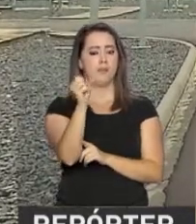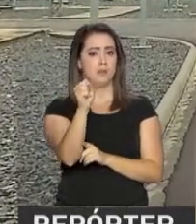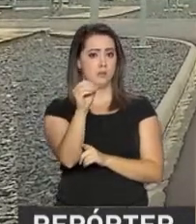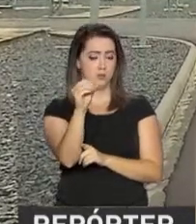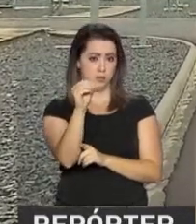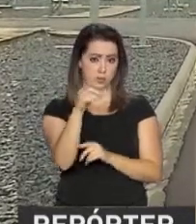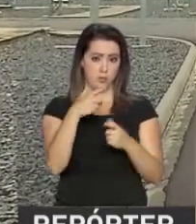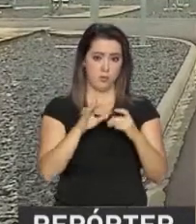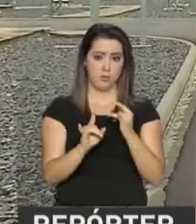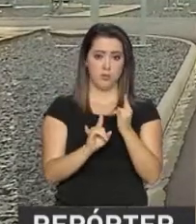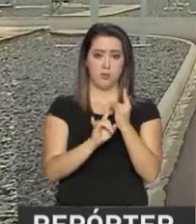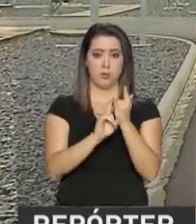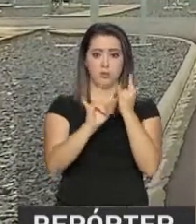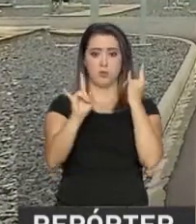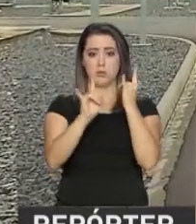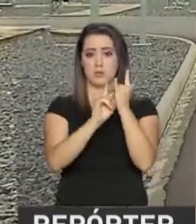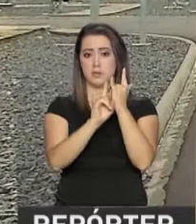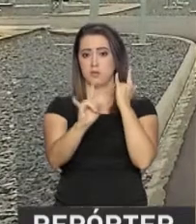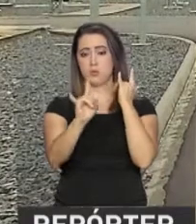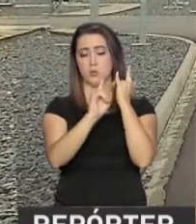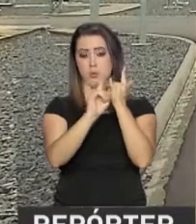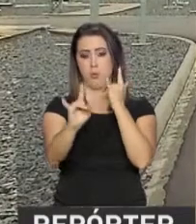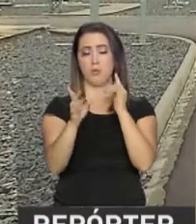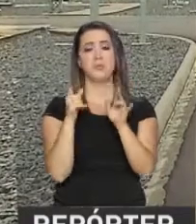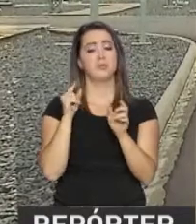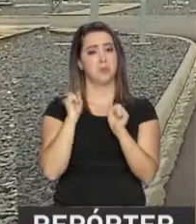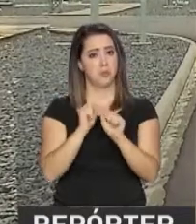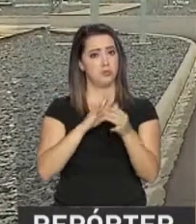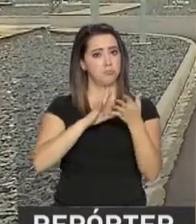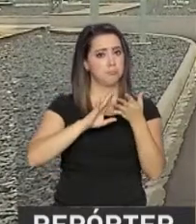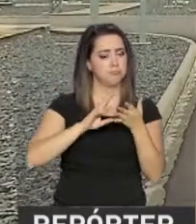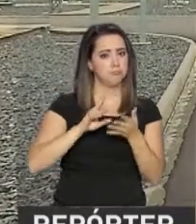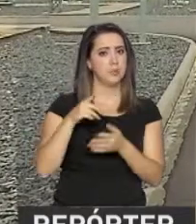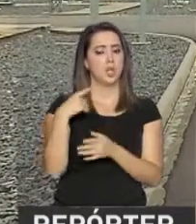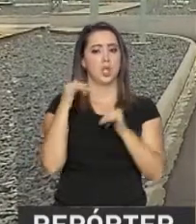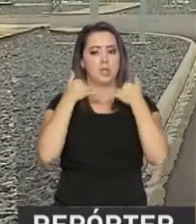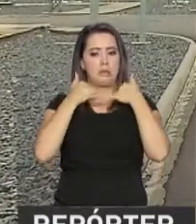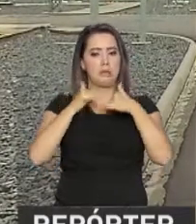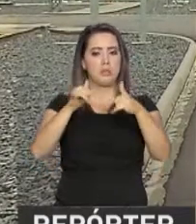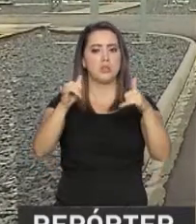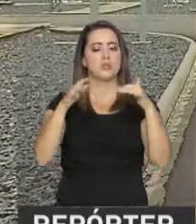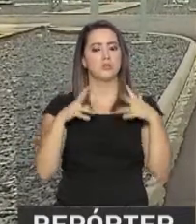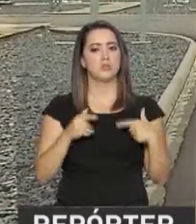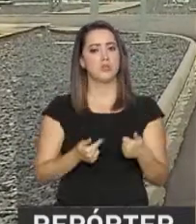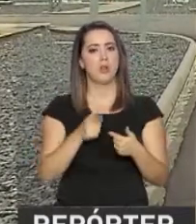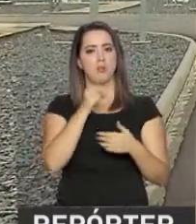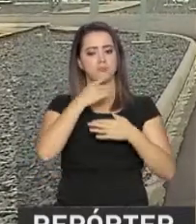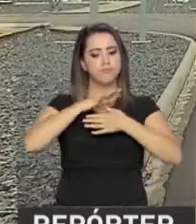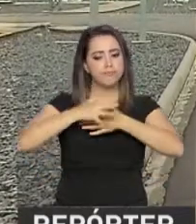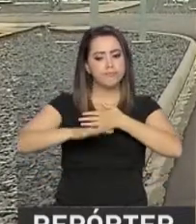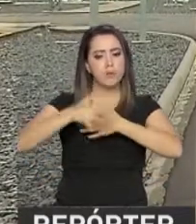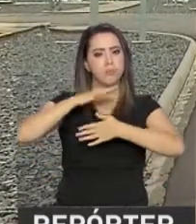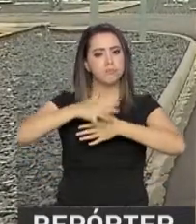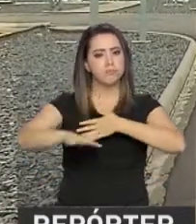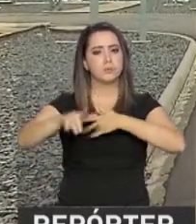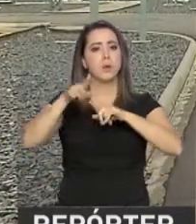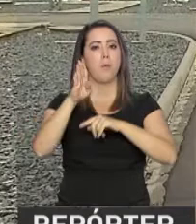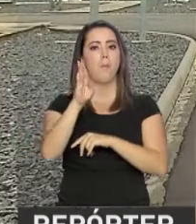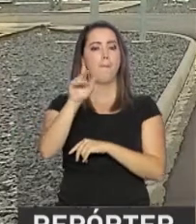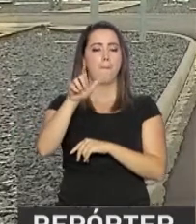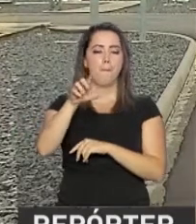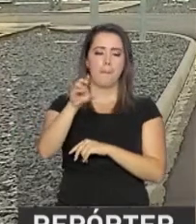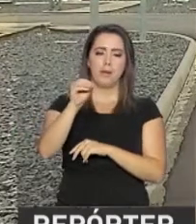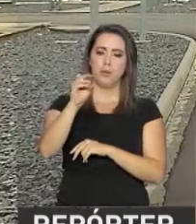que vão permitir a transferência de até 4 mil megawatts de energia limpa da usina hidrelétrica de belo monte para os